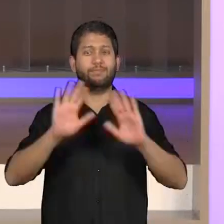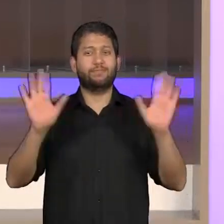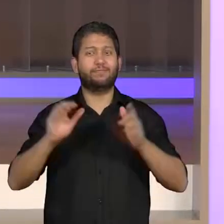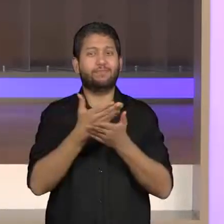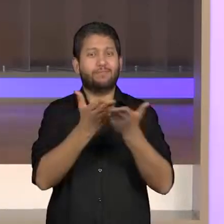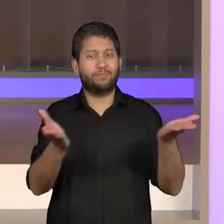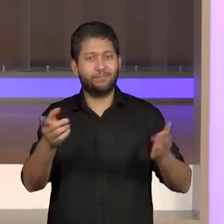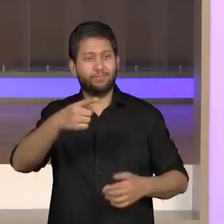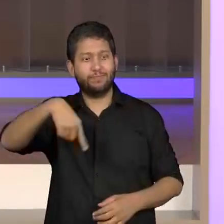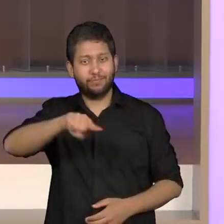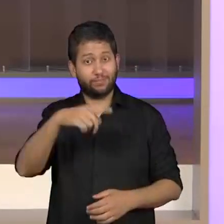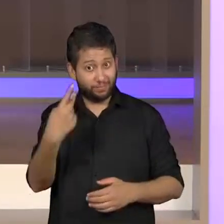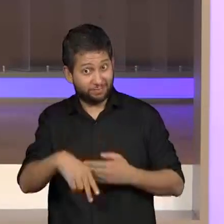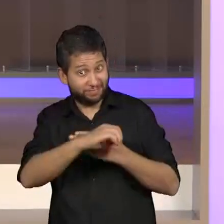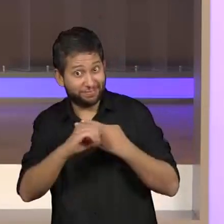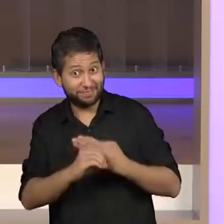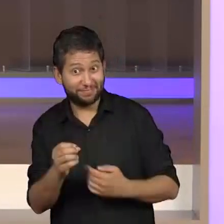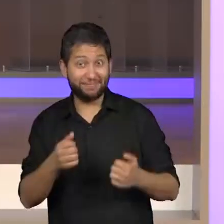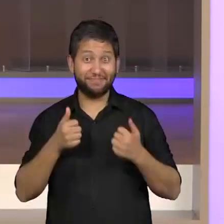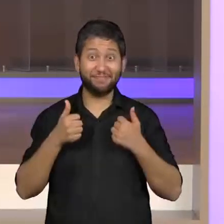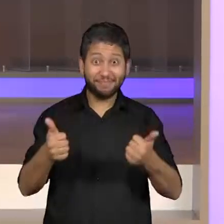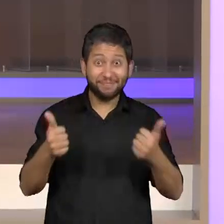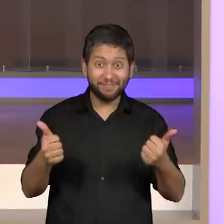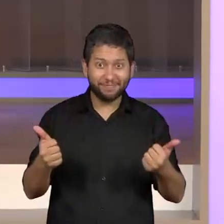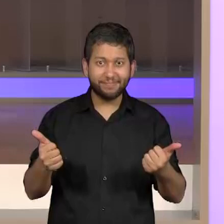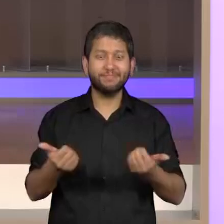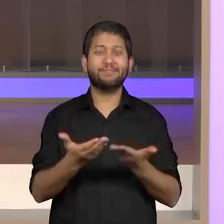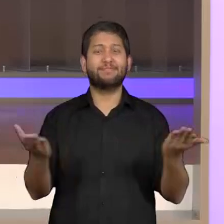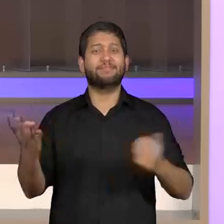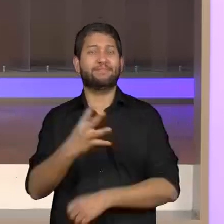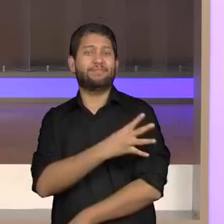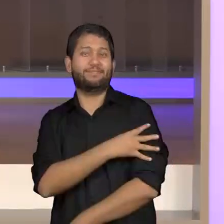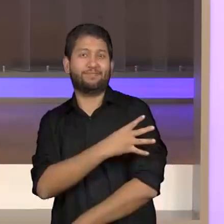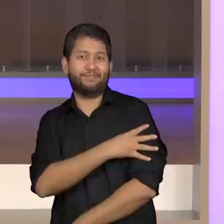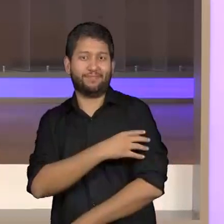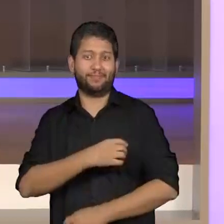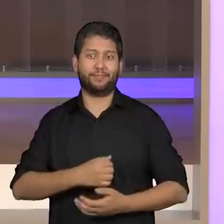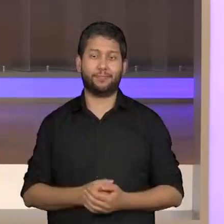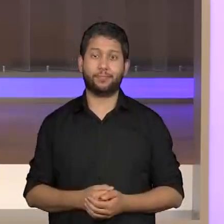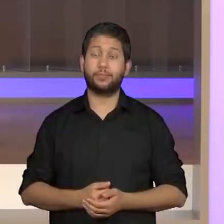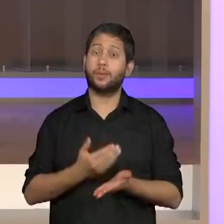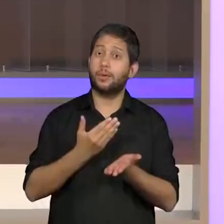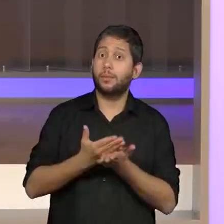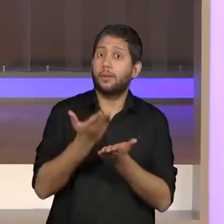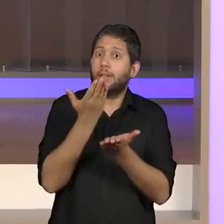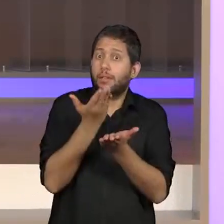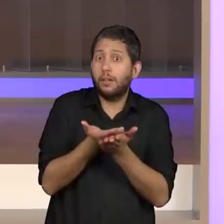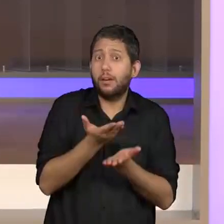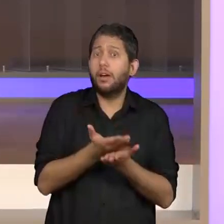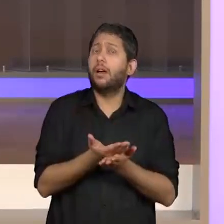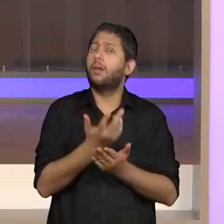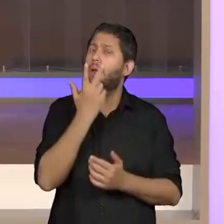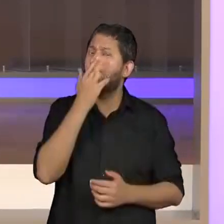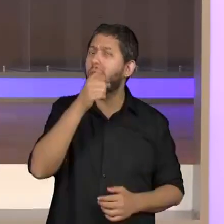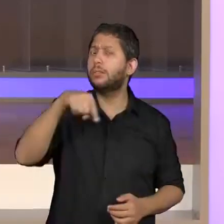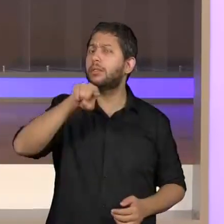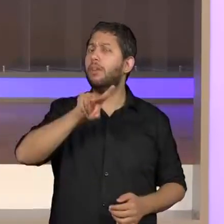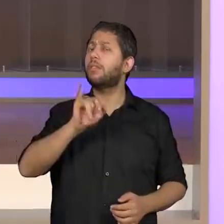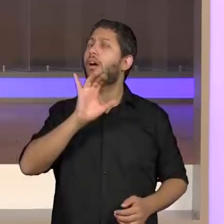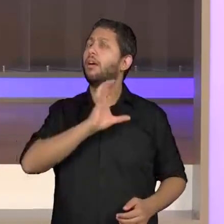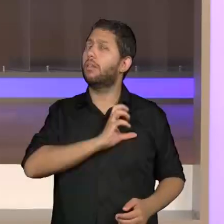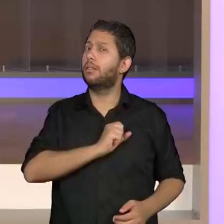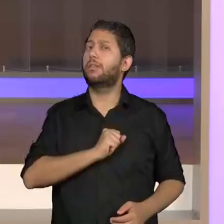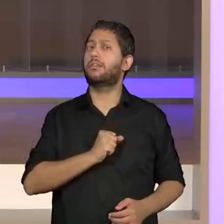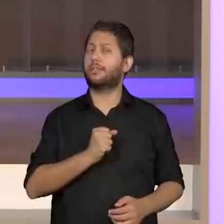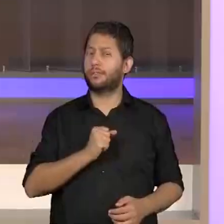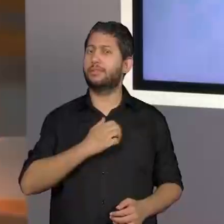Olá, galerinha do Centro de Mídia, aqui do 4º ano. Vamos começar mais uma aula aí, tenho certeza que você vai gostar aí da aula